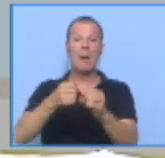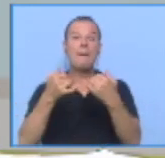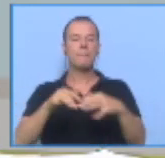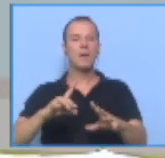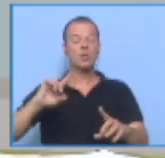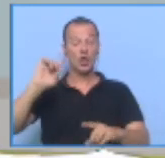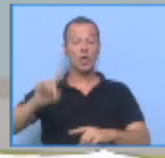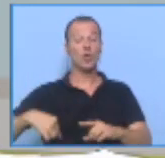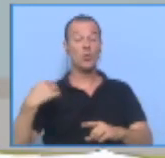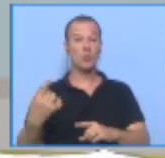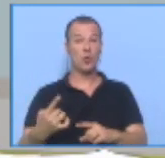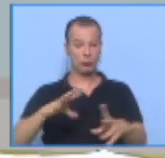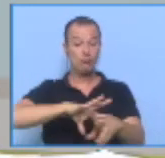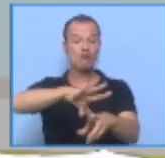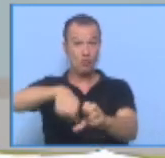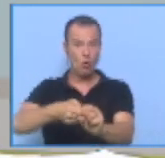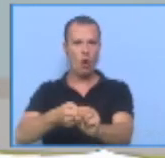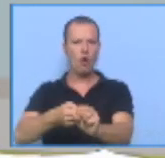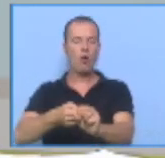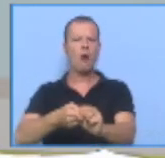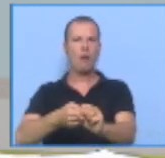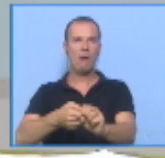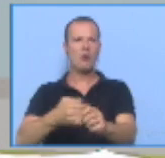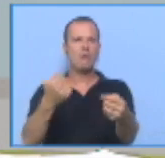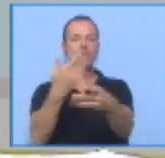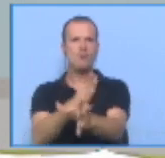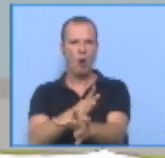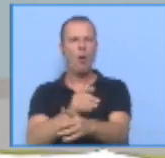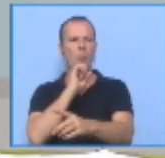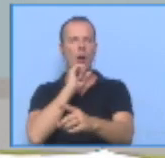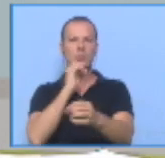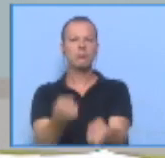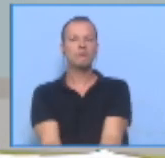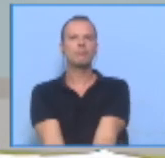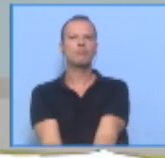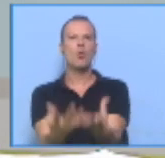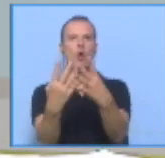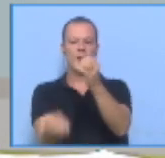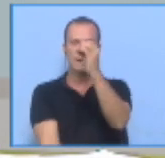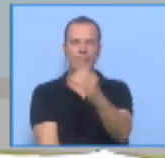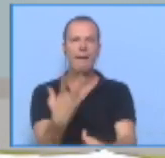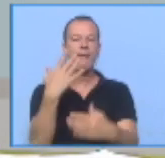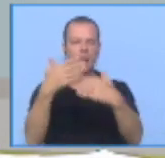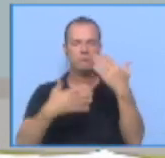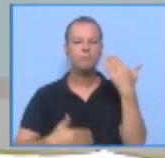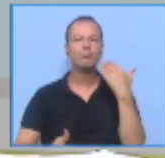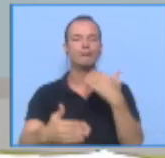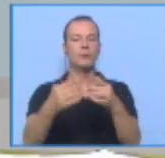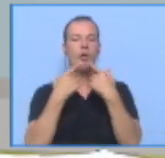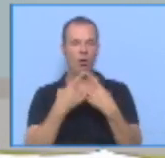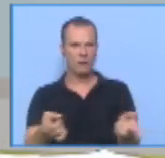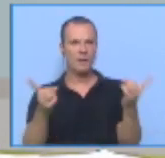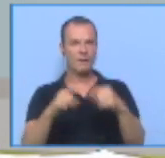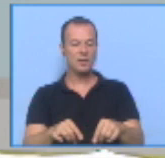também que depois desse capaz de arrasar, ele pode ser regenerativo, não é? Ou seja, ele pode também ser esta imagem